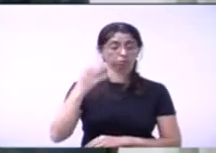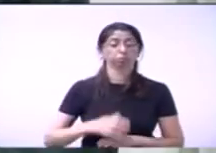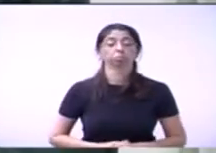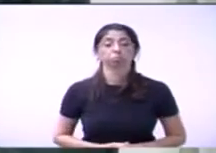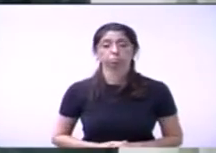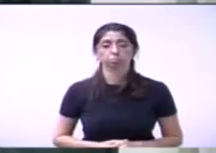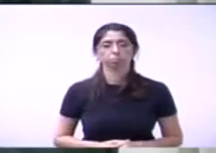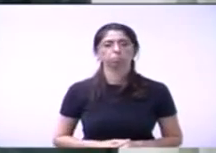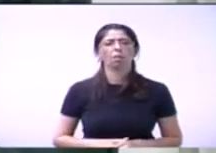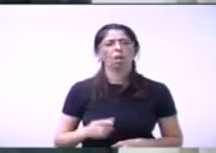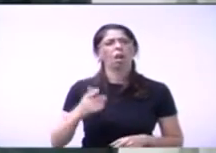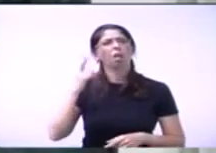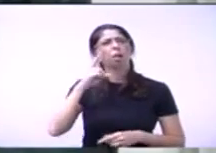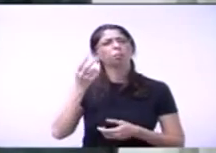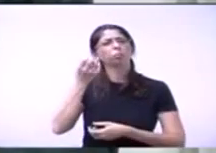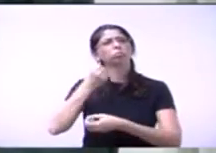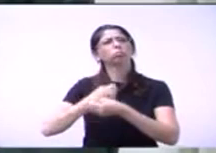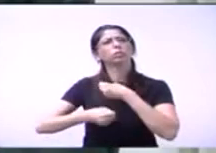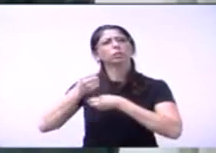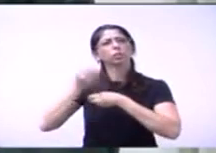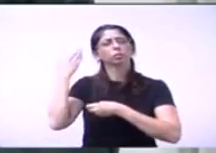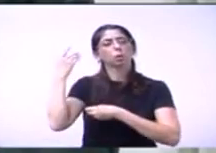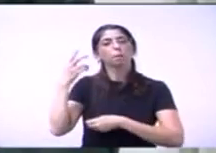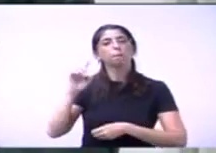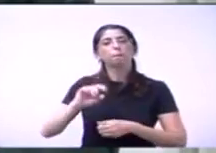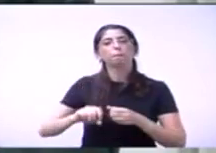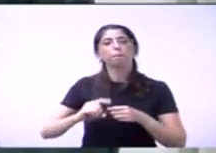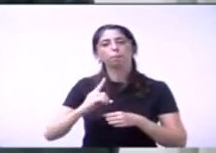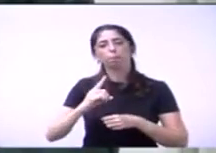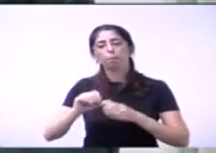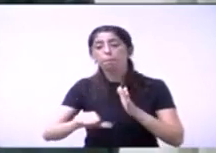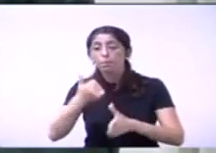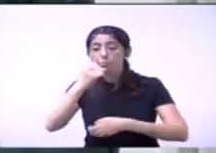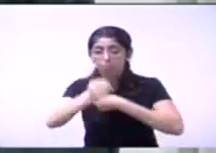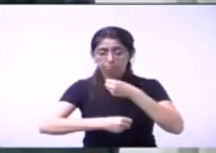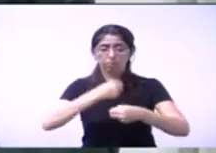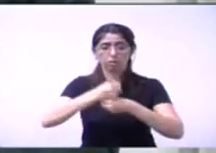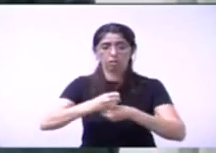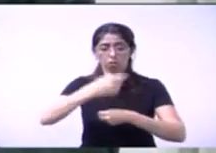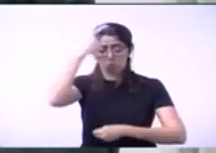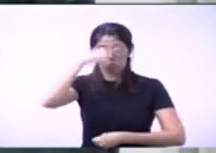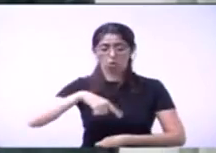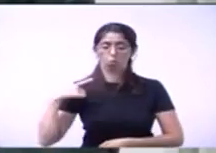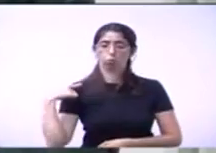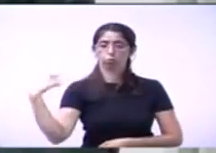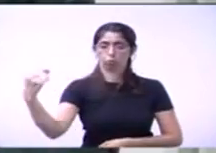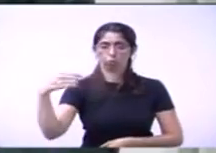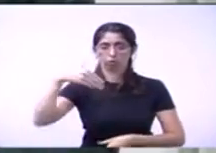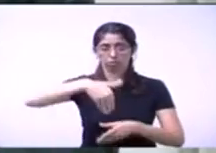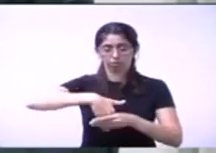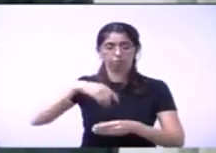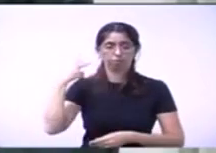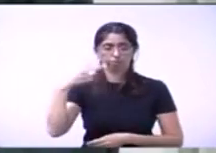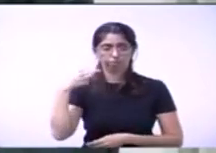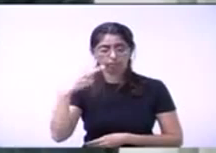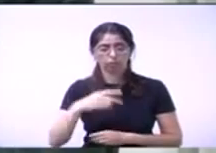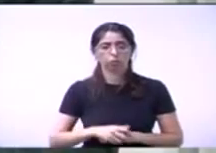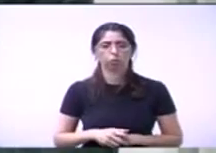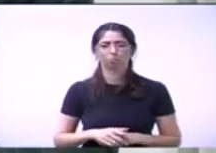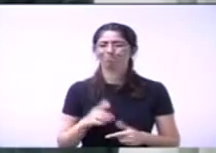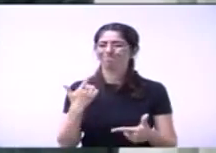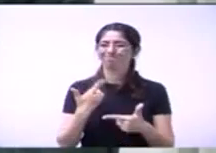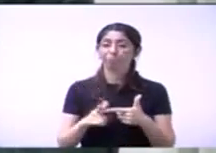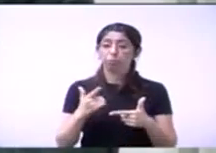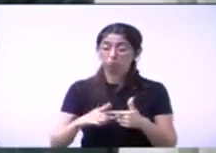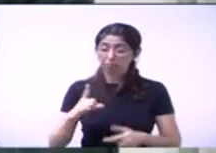mandato. Todavia, não podia ser entregue em Paulínia, pois as certidões estavam todas canceladas. Não